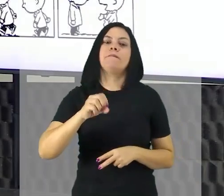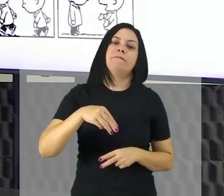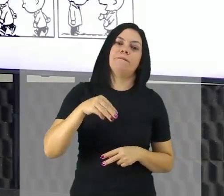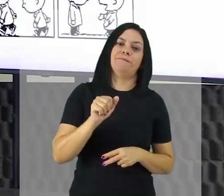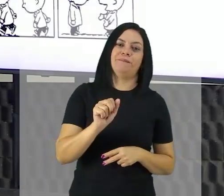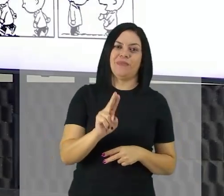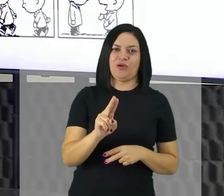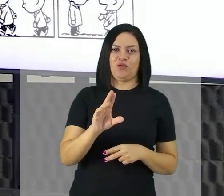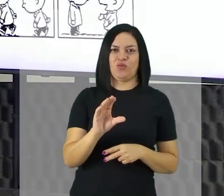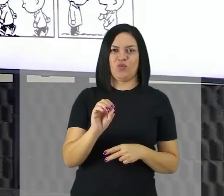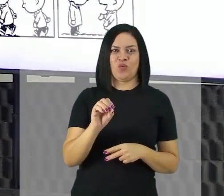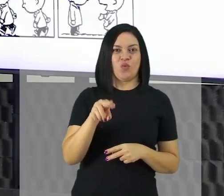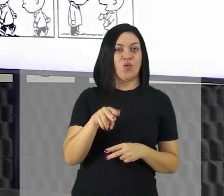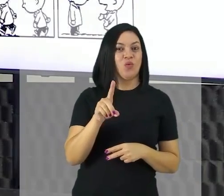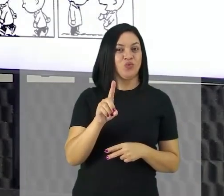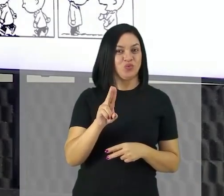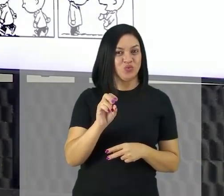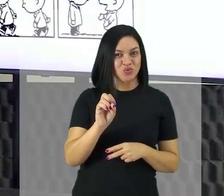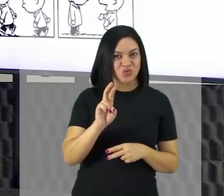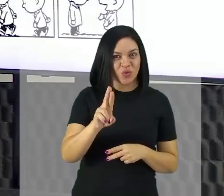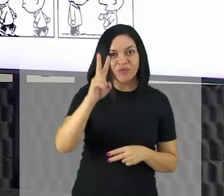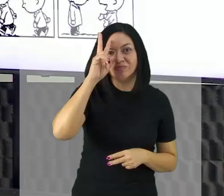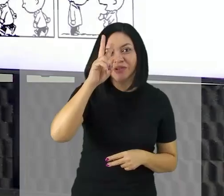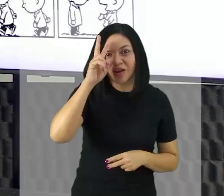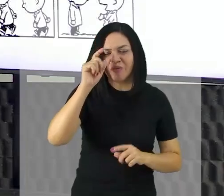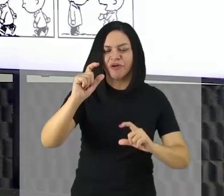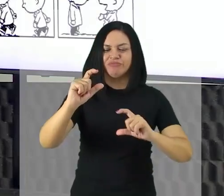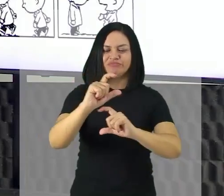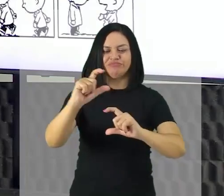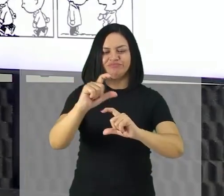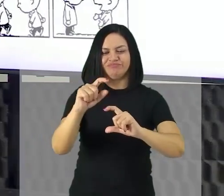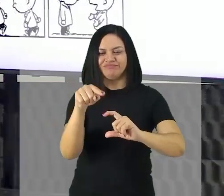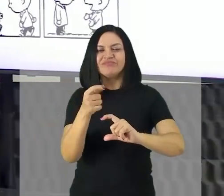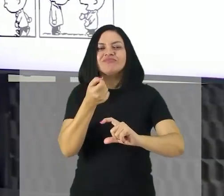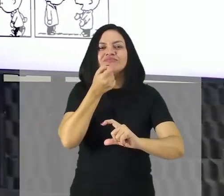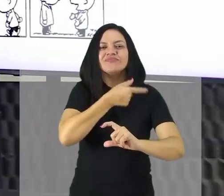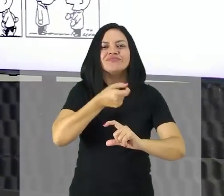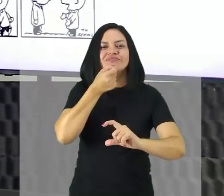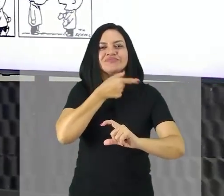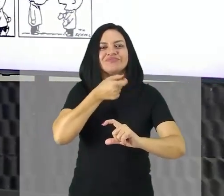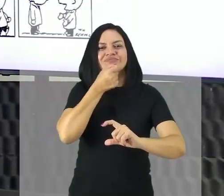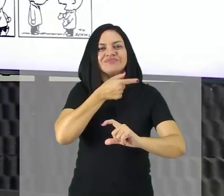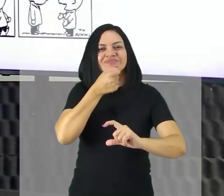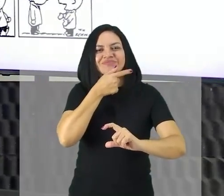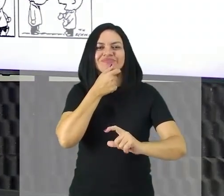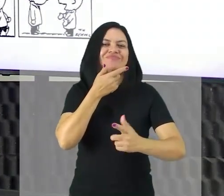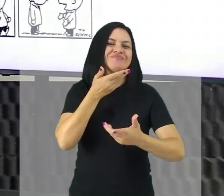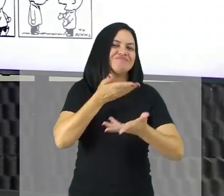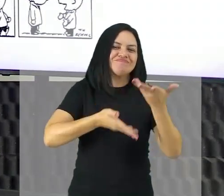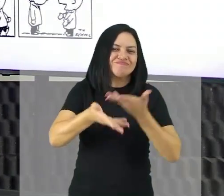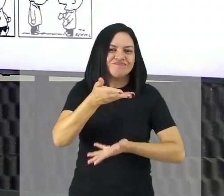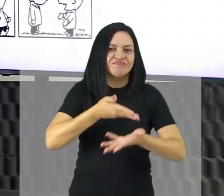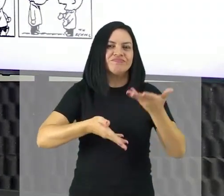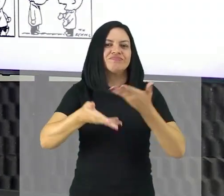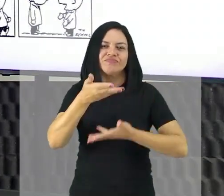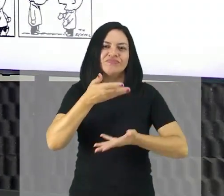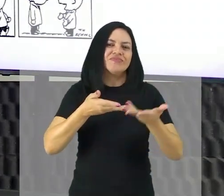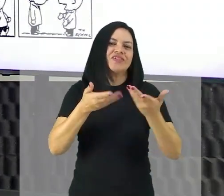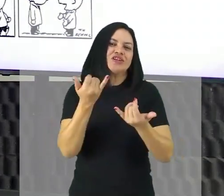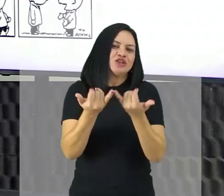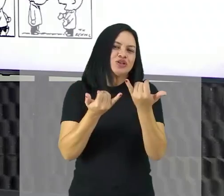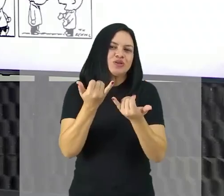calor. Então, claro que esse é uma tirinha, tem um pouco de comédia aí, né? Tem